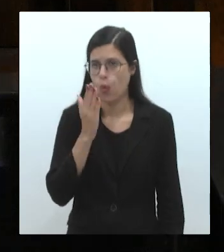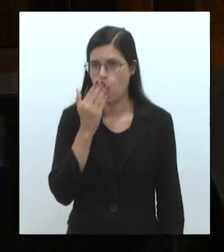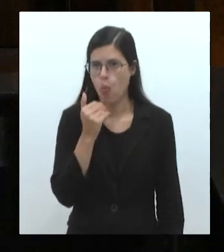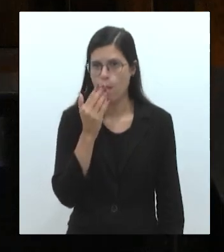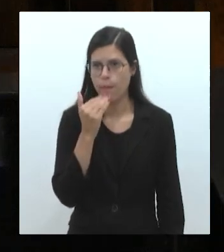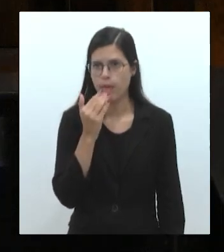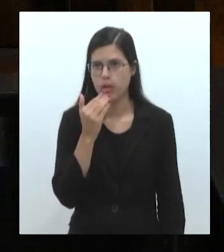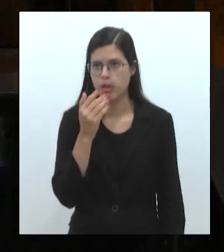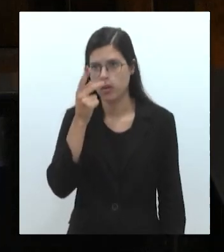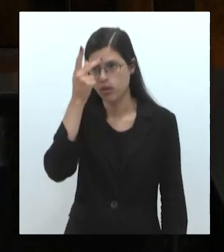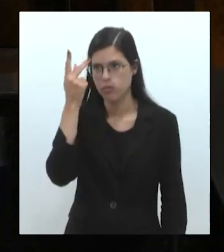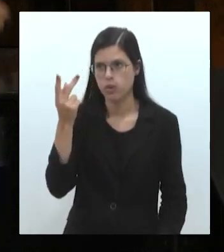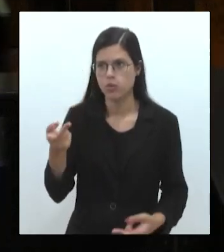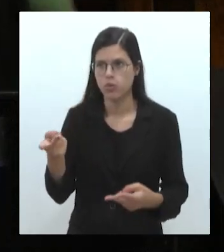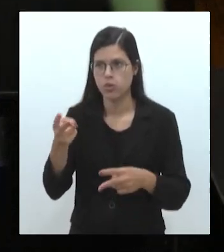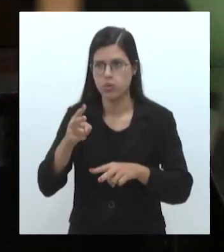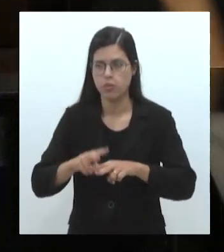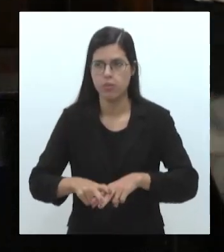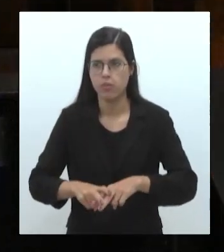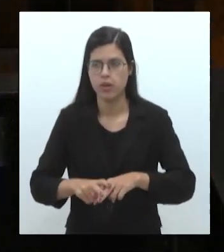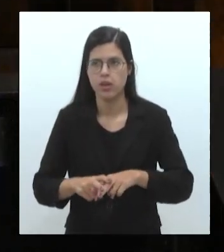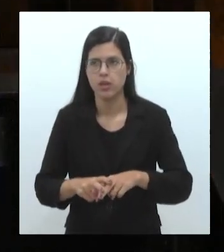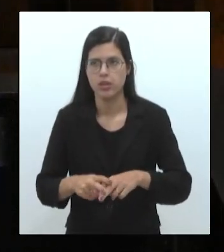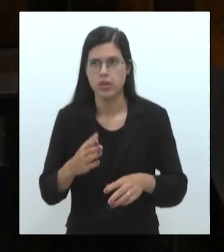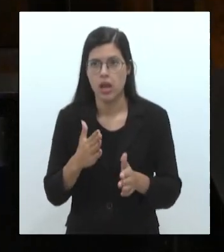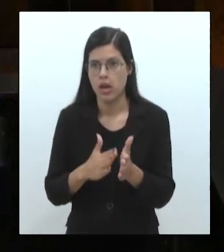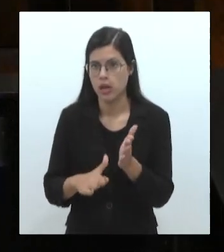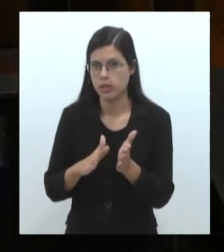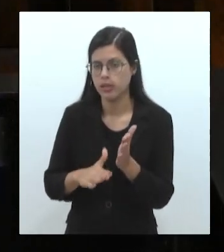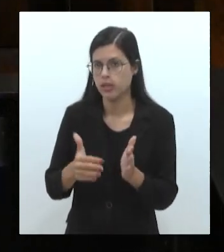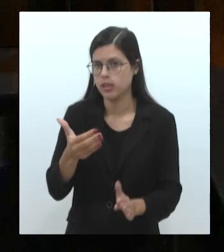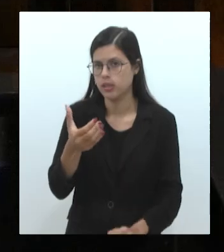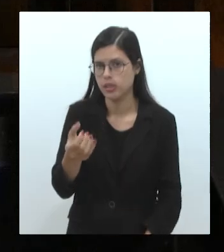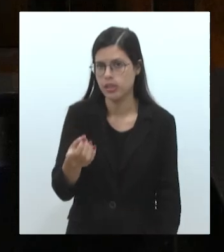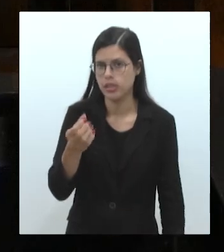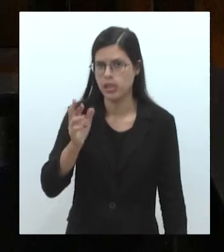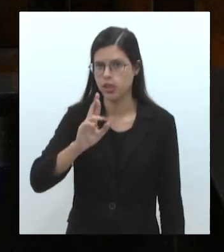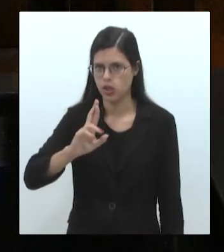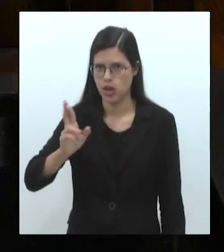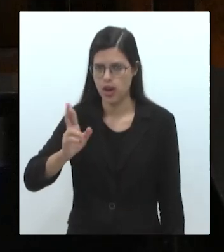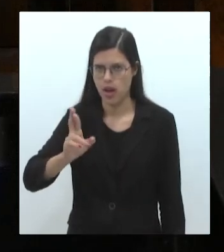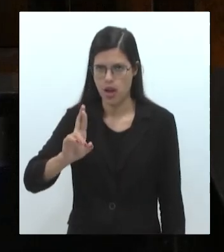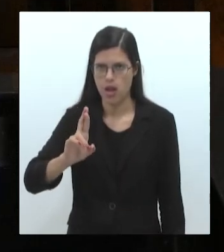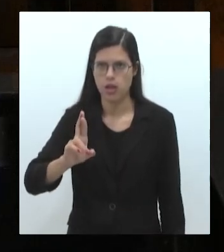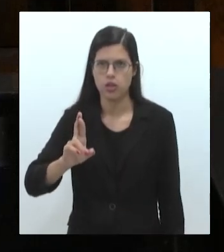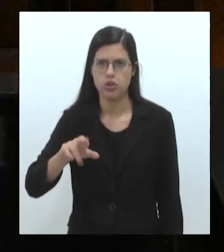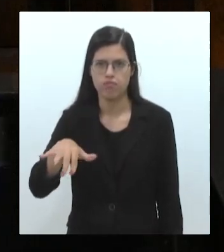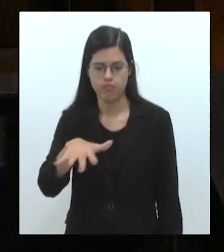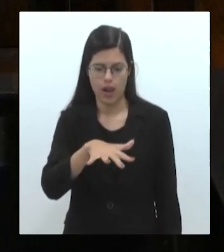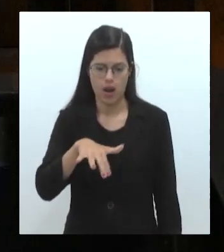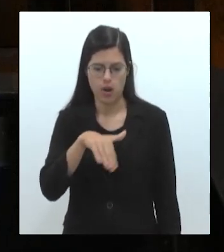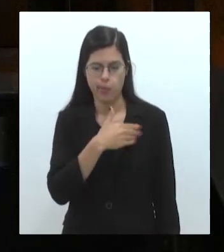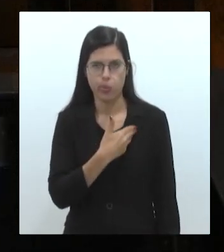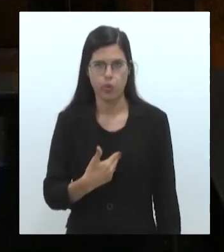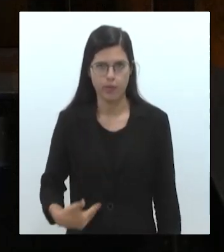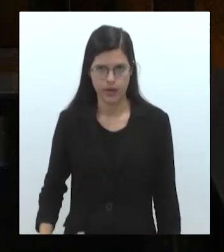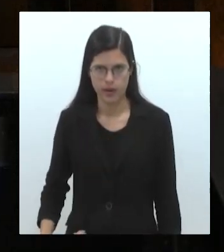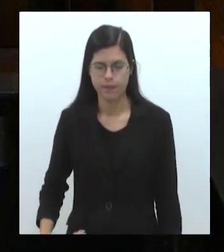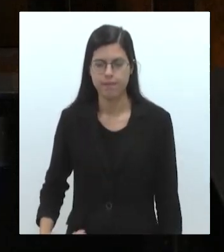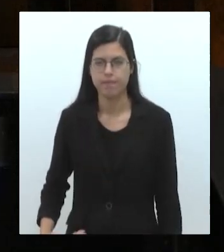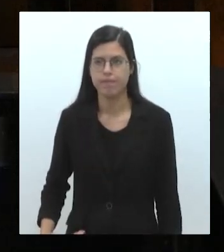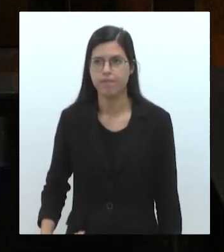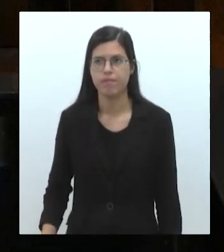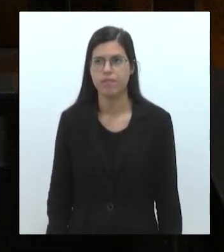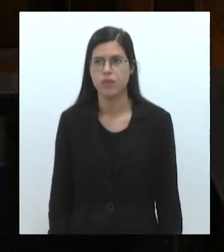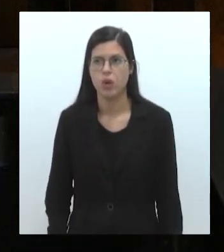dos aprisionados custa R$16 aos cofres públicos. Para se ter uma ideia,